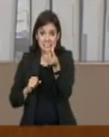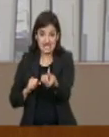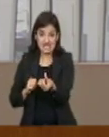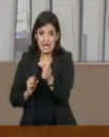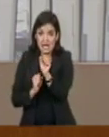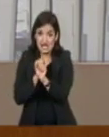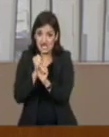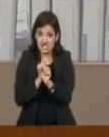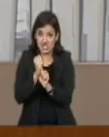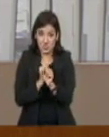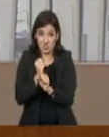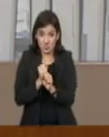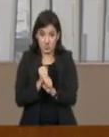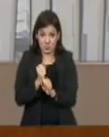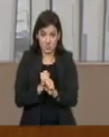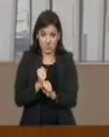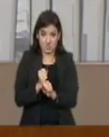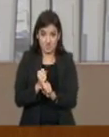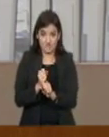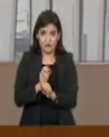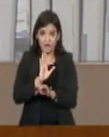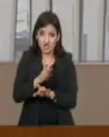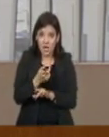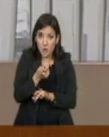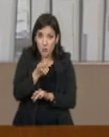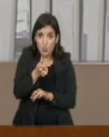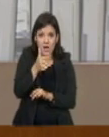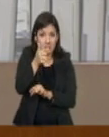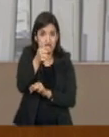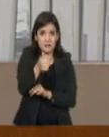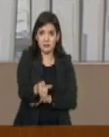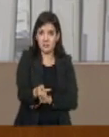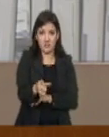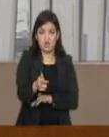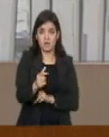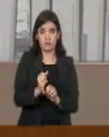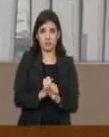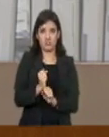Seis anos, em janeiro, vamos para o sétimo daqui dois meses.